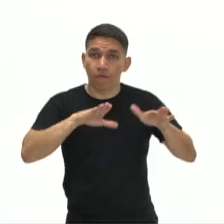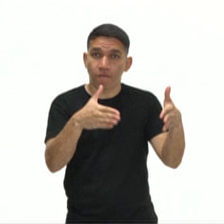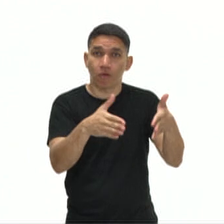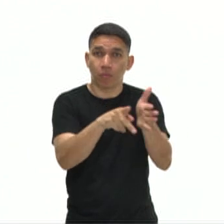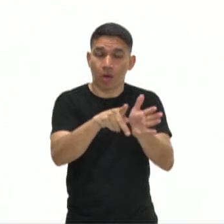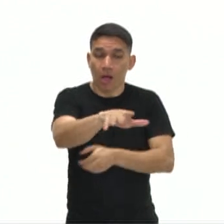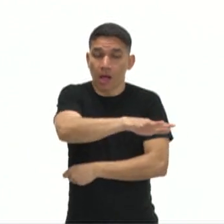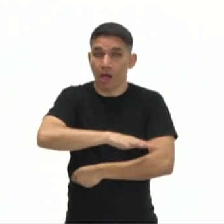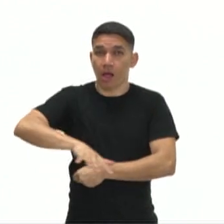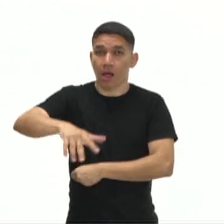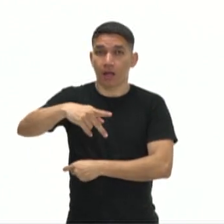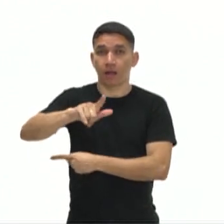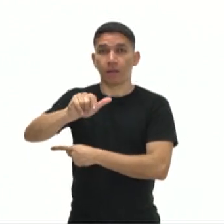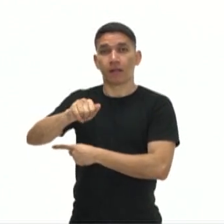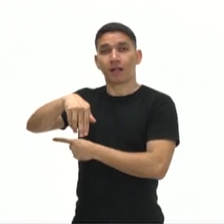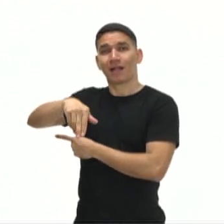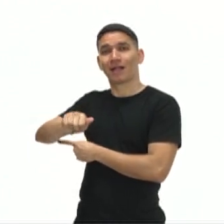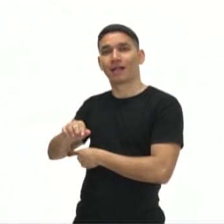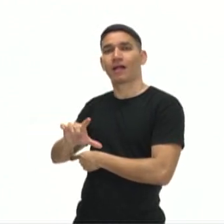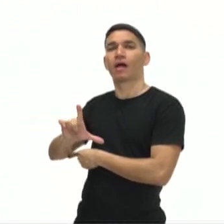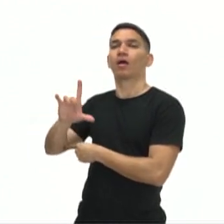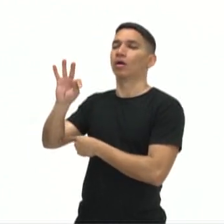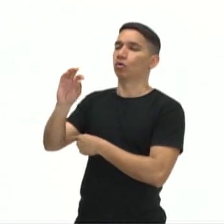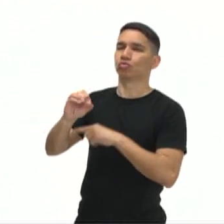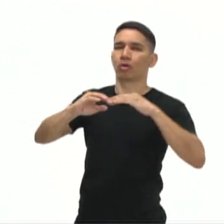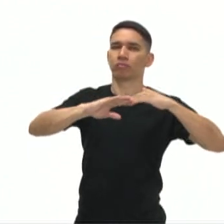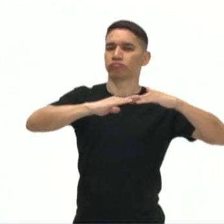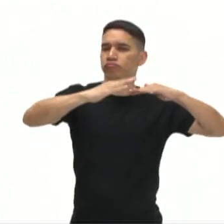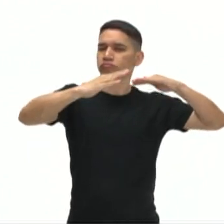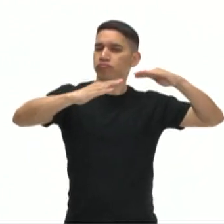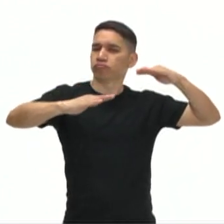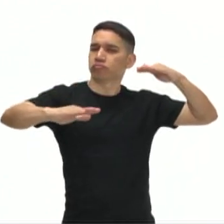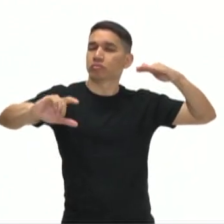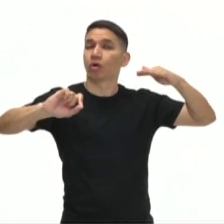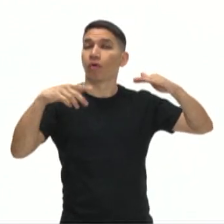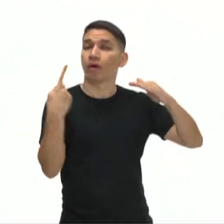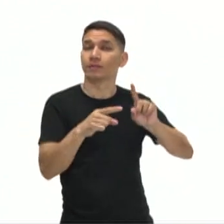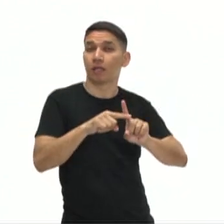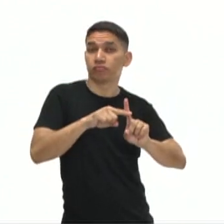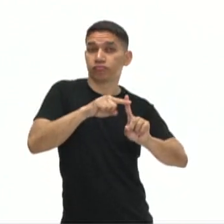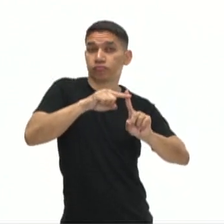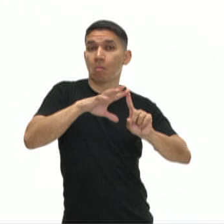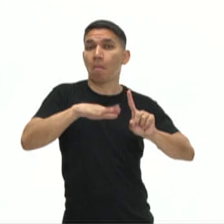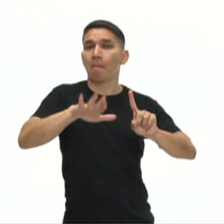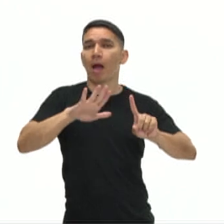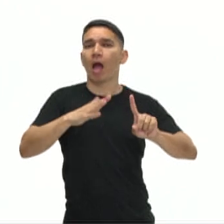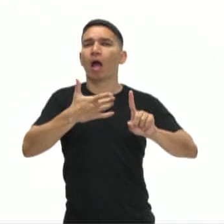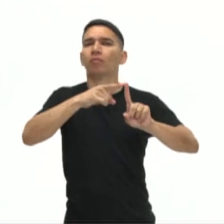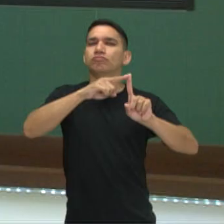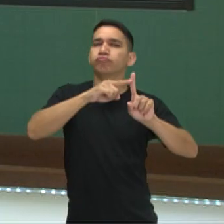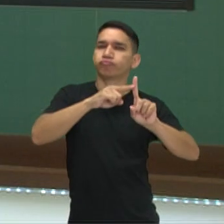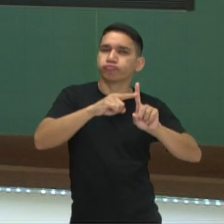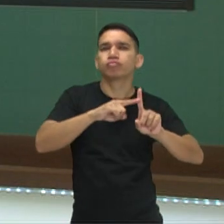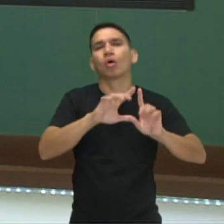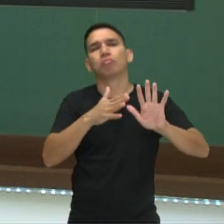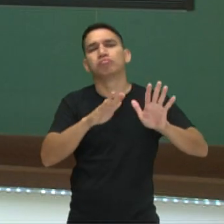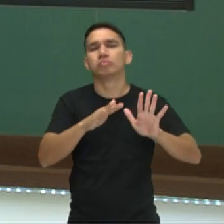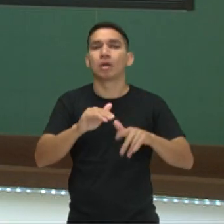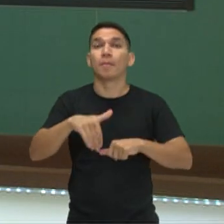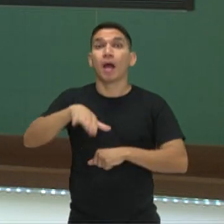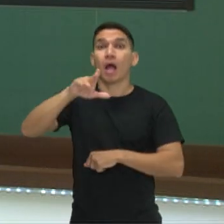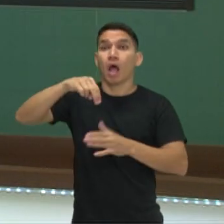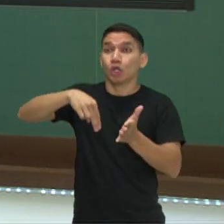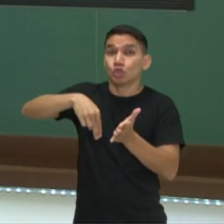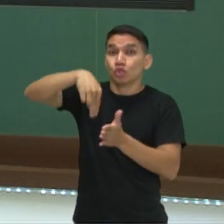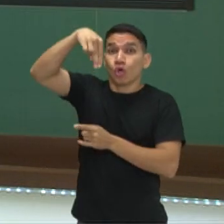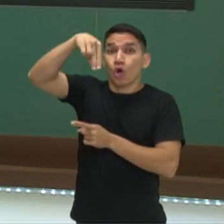Planalto do México, conforme nós comentamos aqui, onde as temperaturas são mais amenas. Então, mais ao norte, né, tem o deserto, é